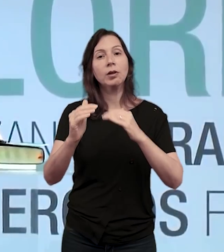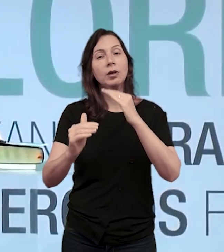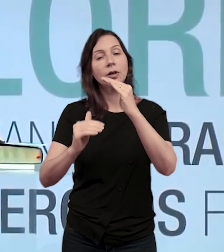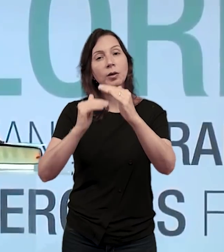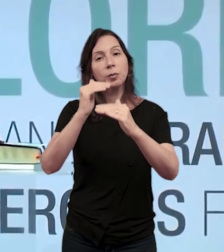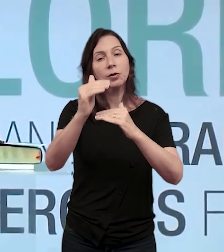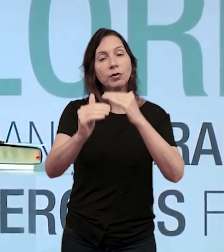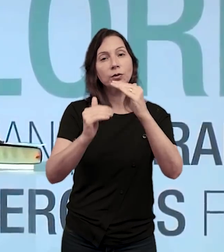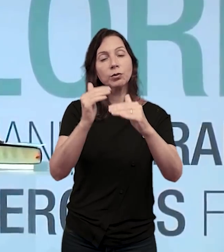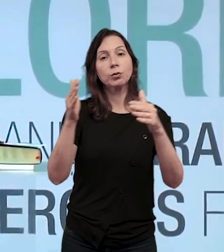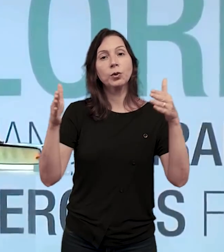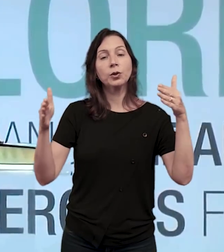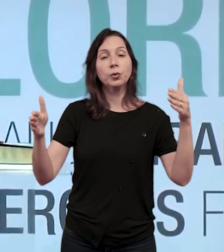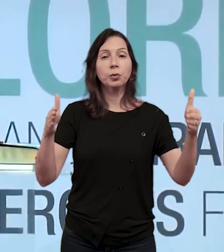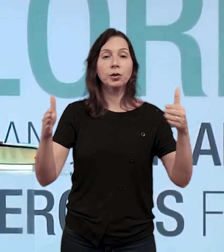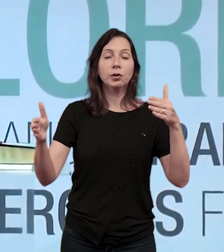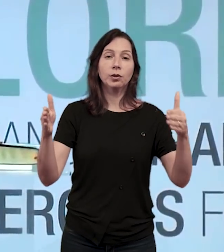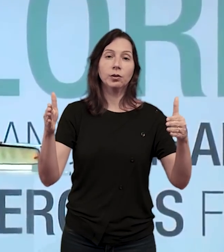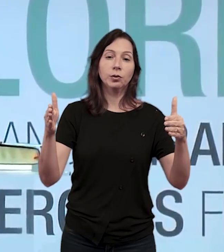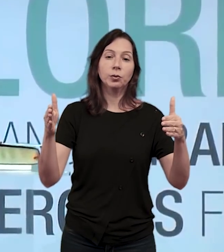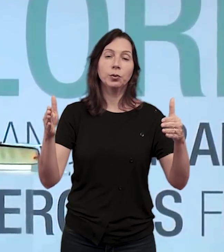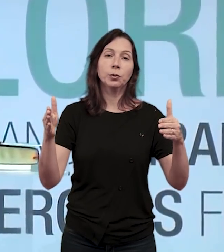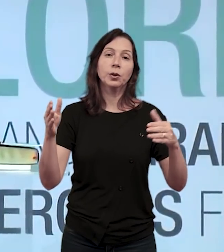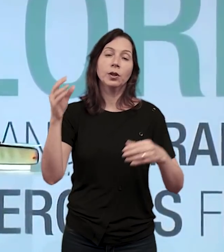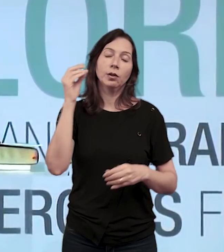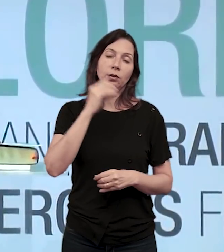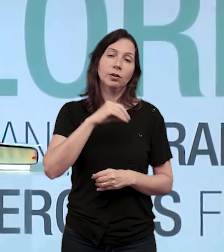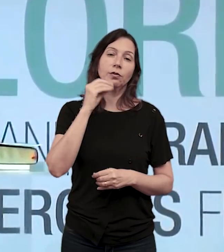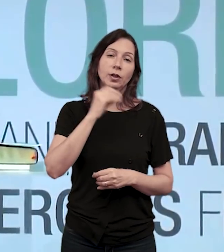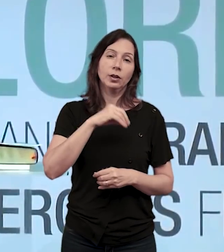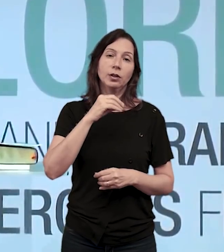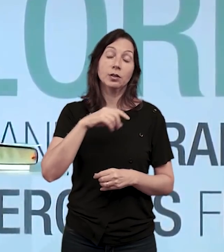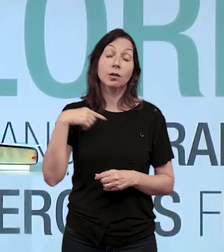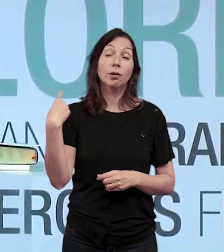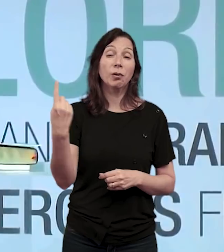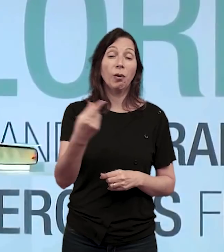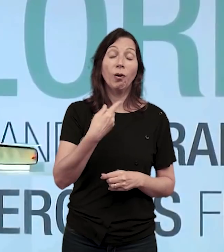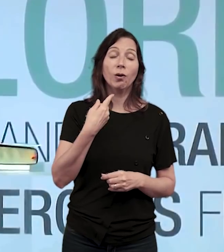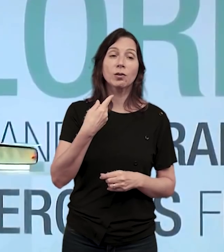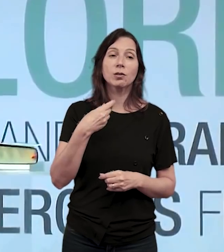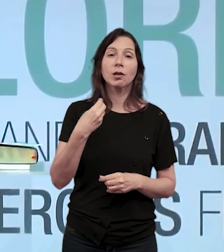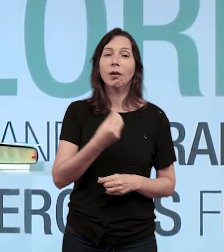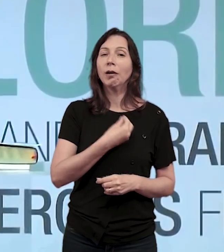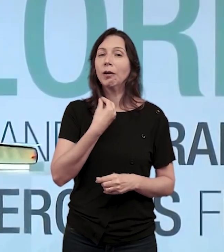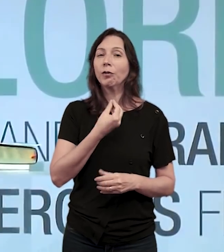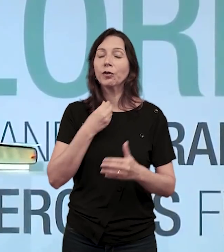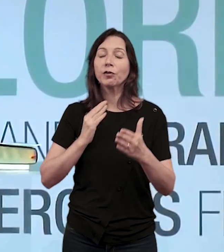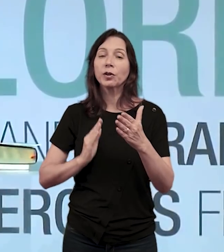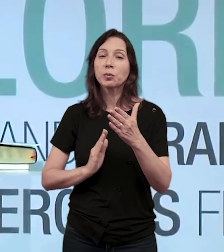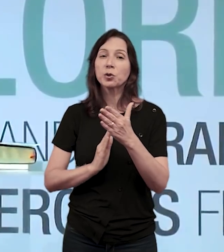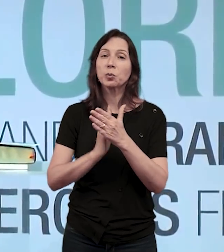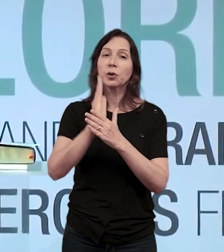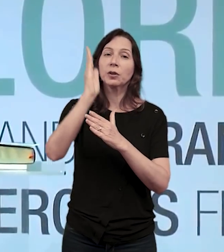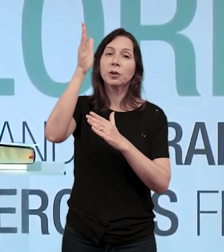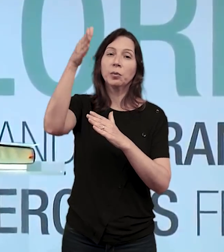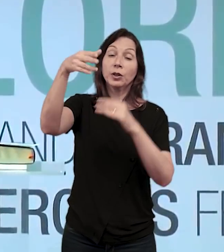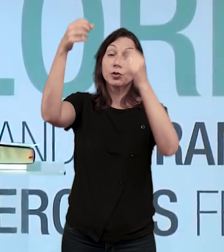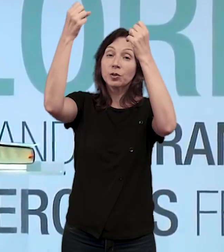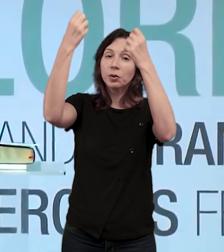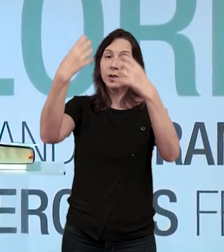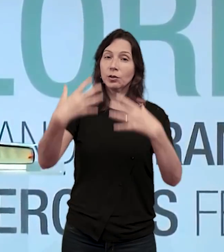Nós não vivemos de explicações, irmãos. Nós vivemos de promessas. Vivemos de